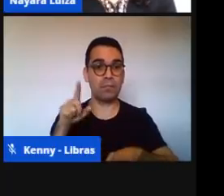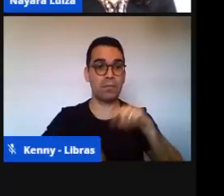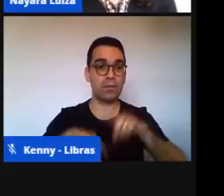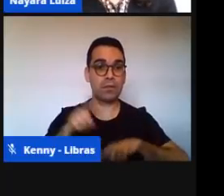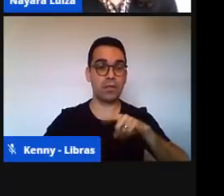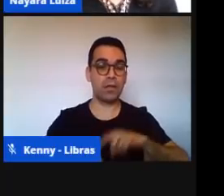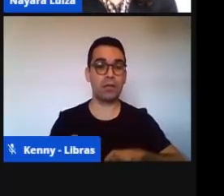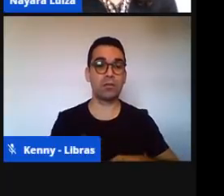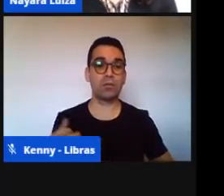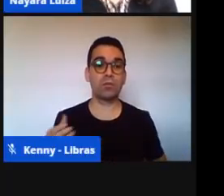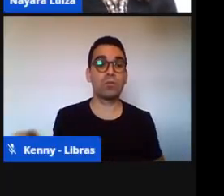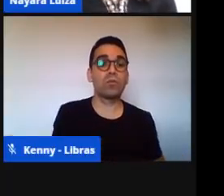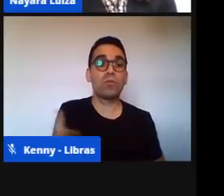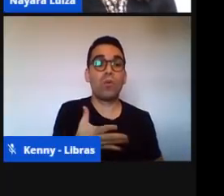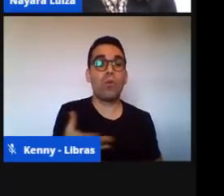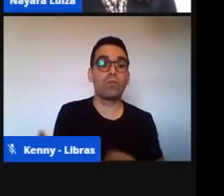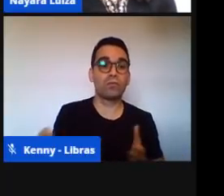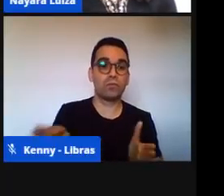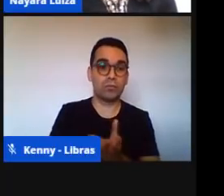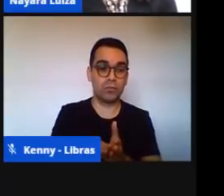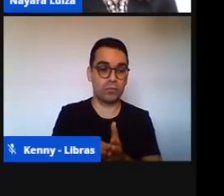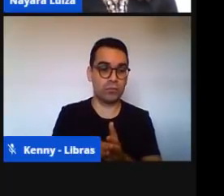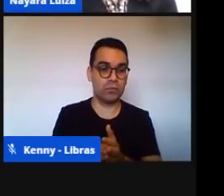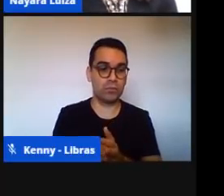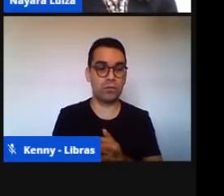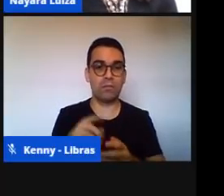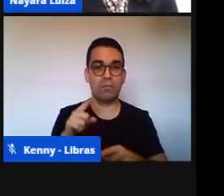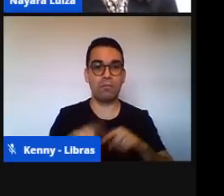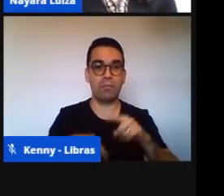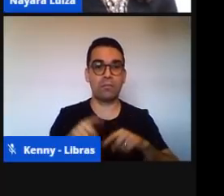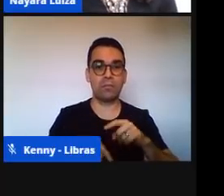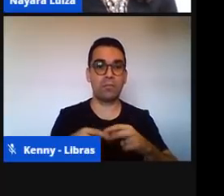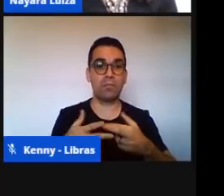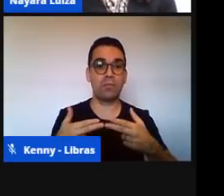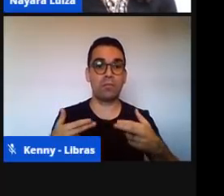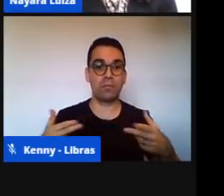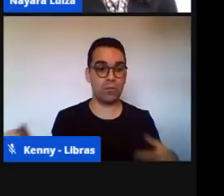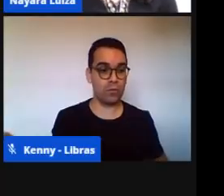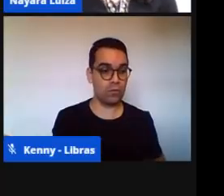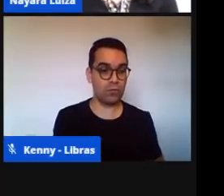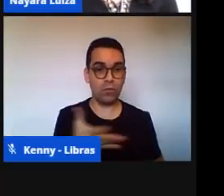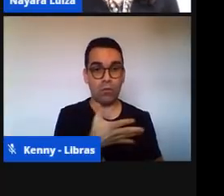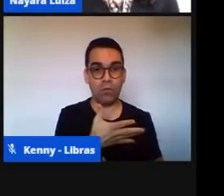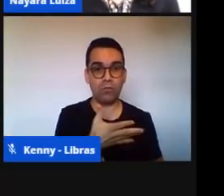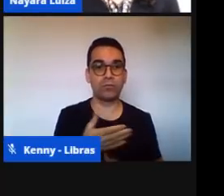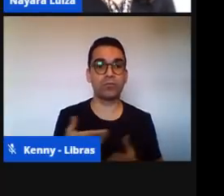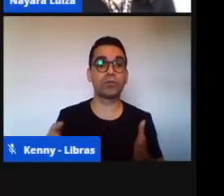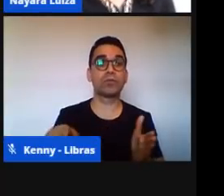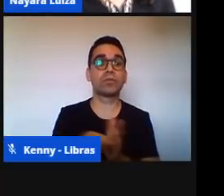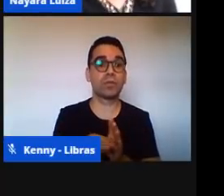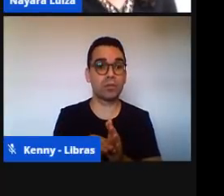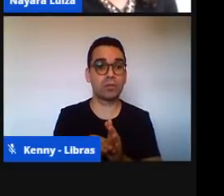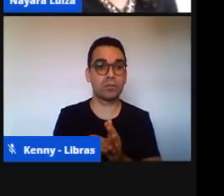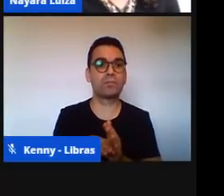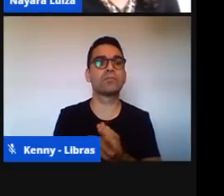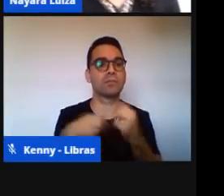verificar datas de validade, para evitar a manipulação frequente desses produtos que estão no estoque.